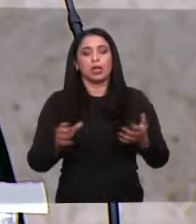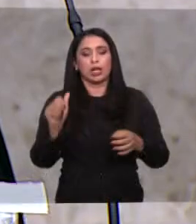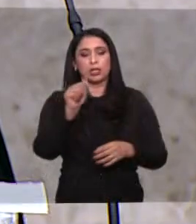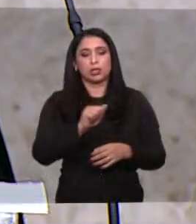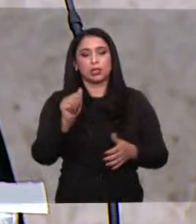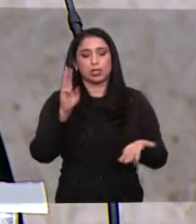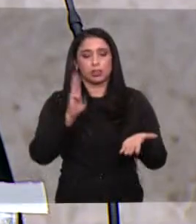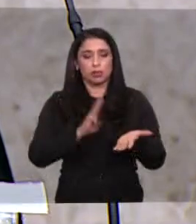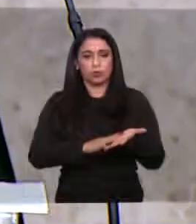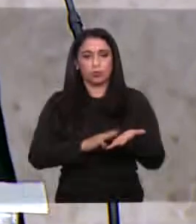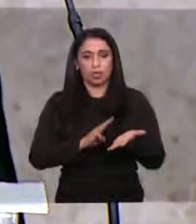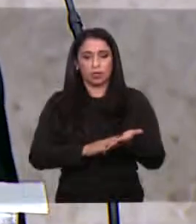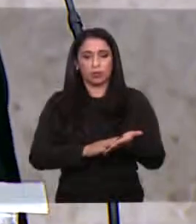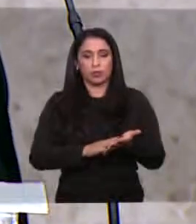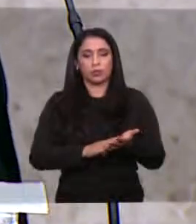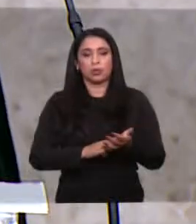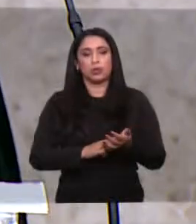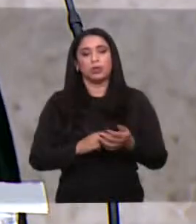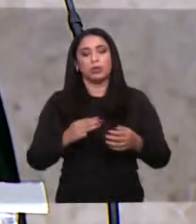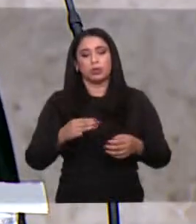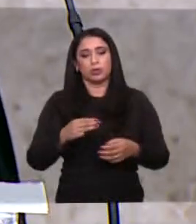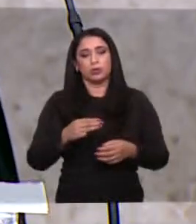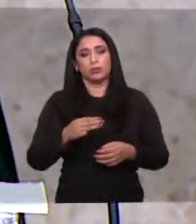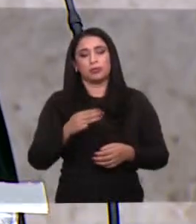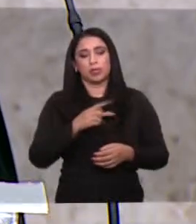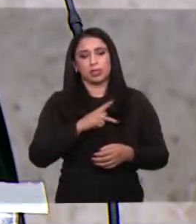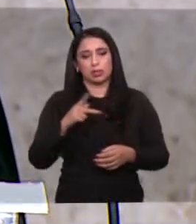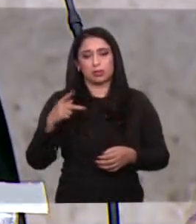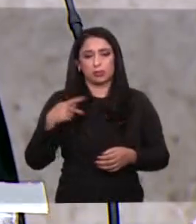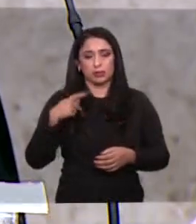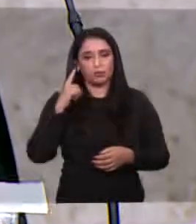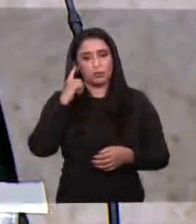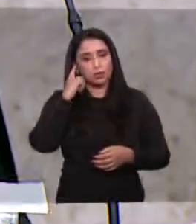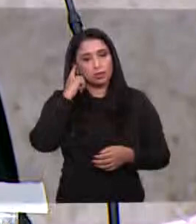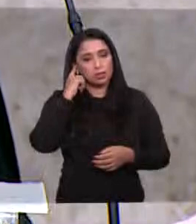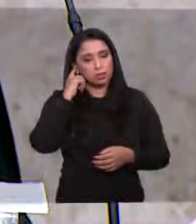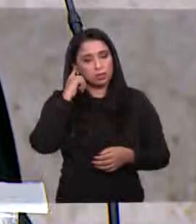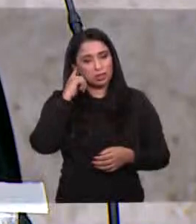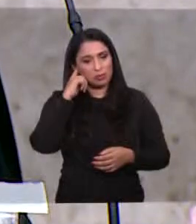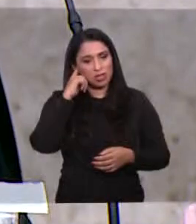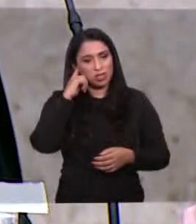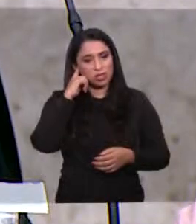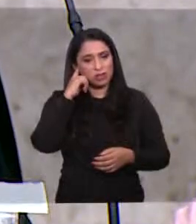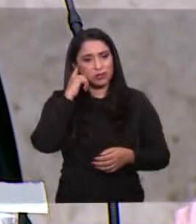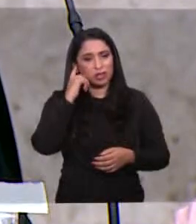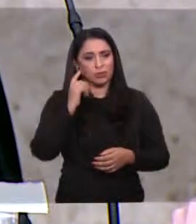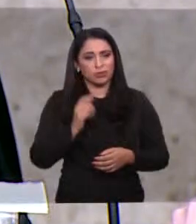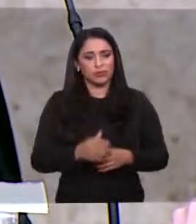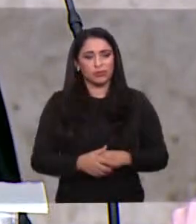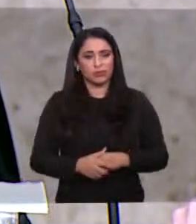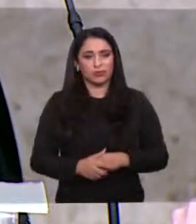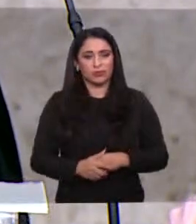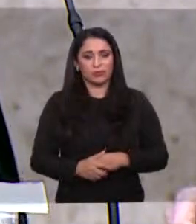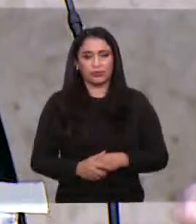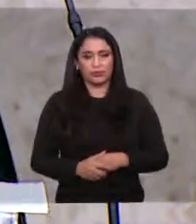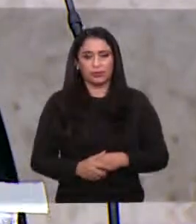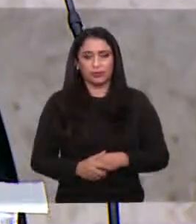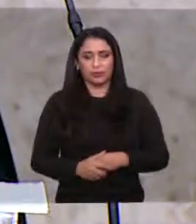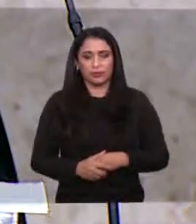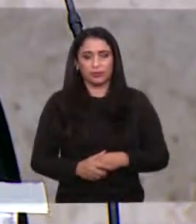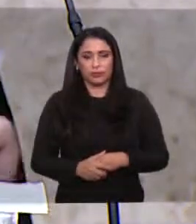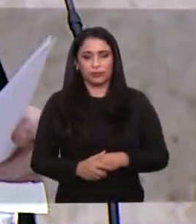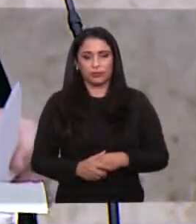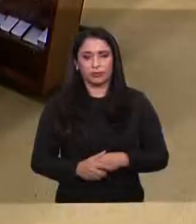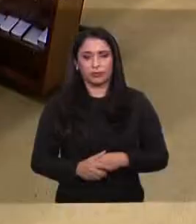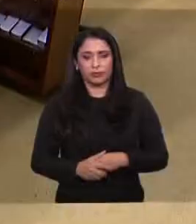do Ministério Público, CONAMP. É Cidadania? Qual é o autor da... É Cidadania, né? Então,